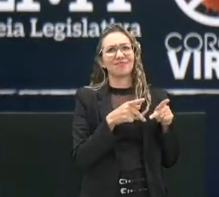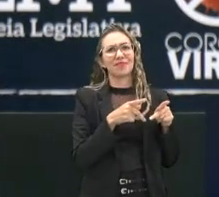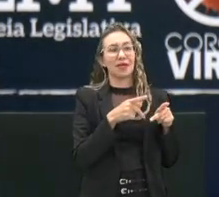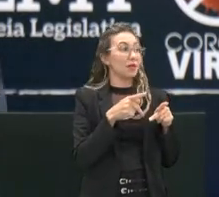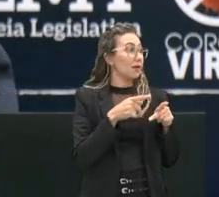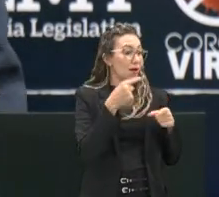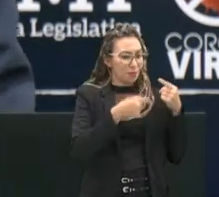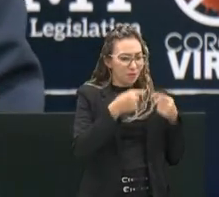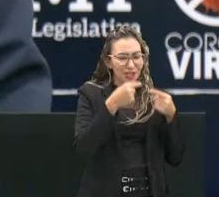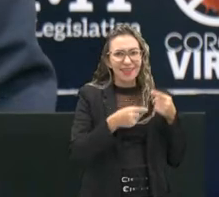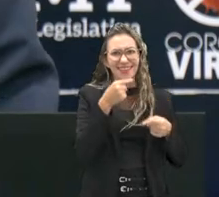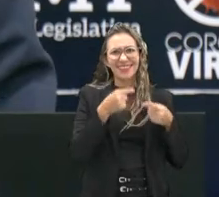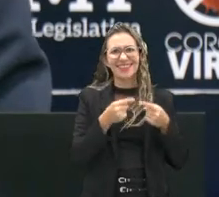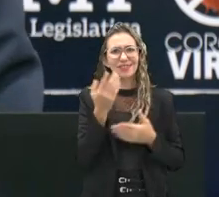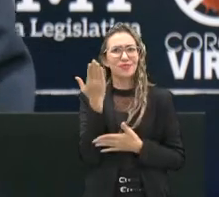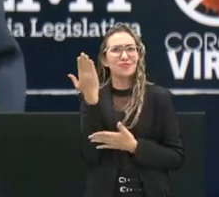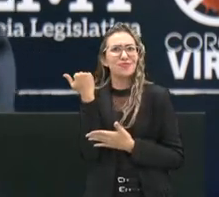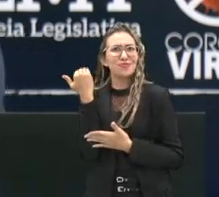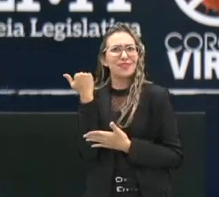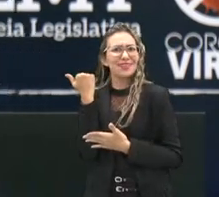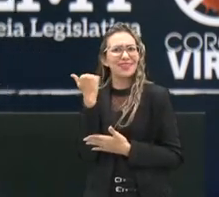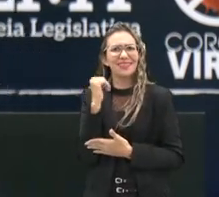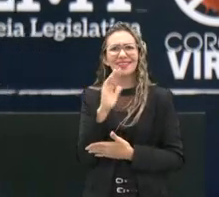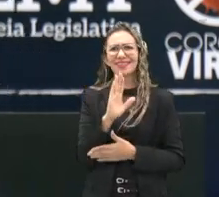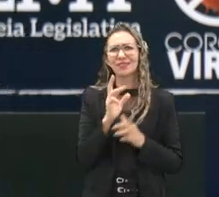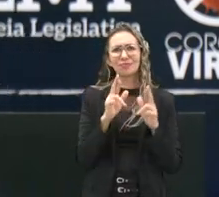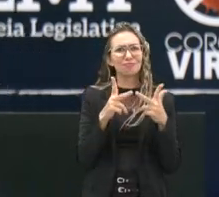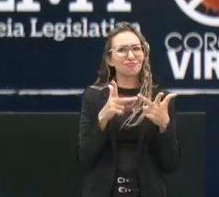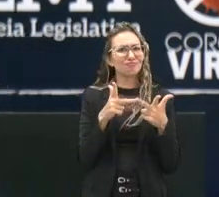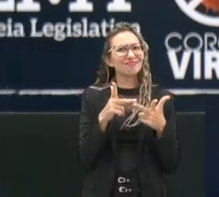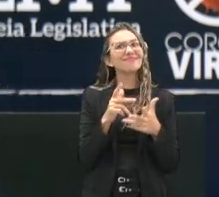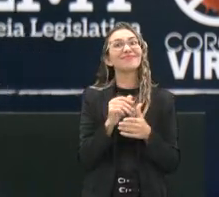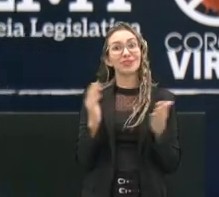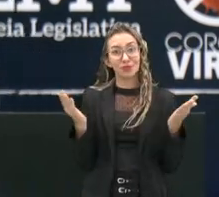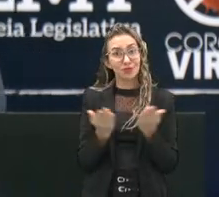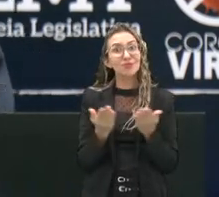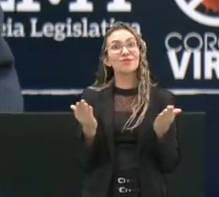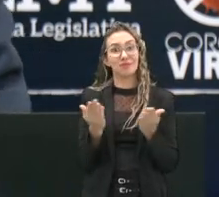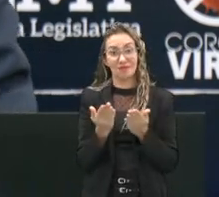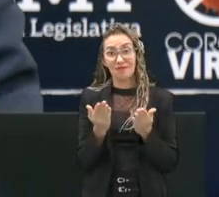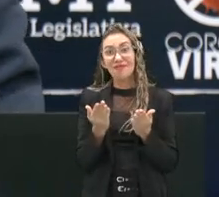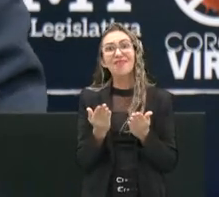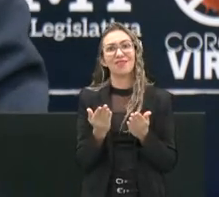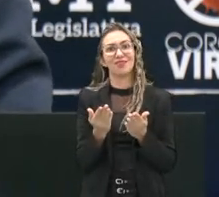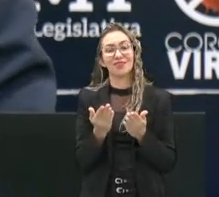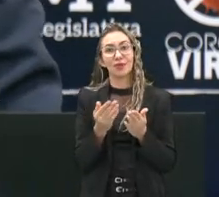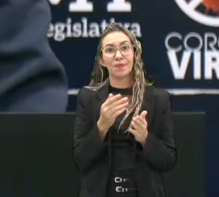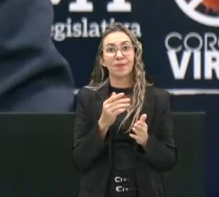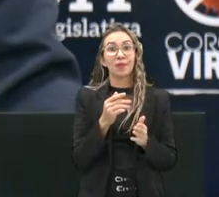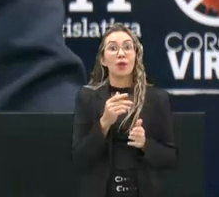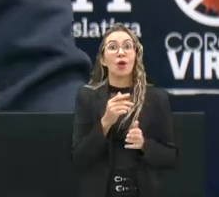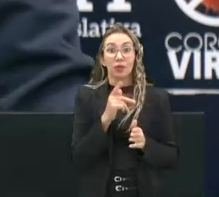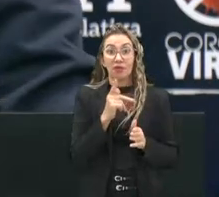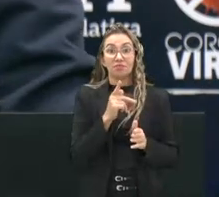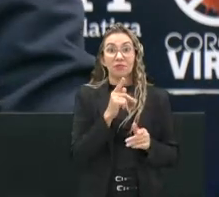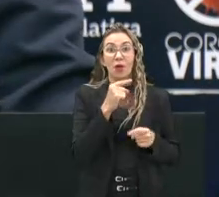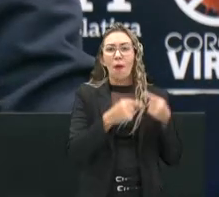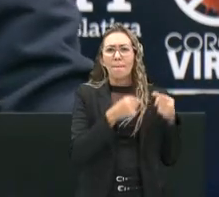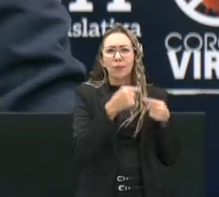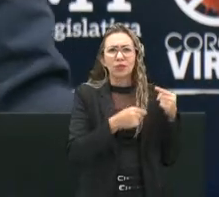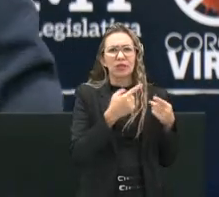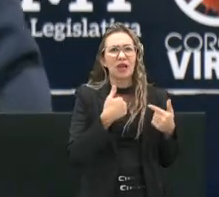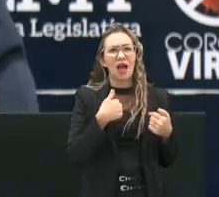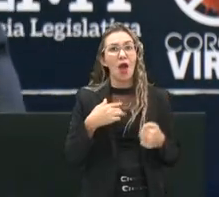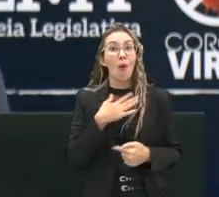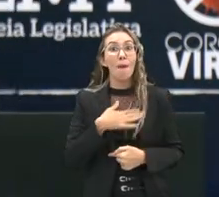o Wilson, uma política muito menos pragmática, e foi assim que eu aprendi a gostar da